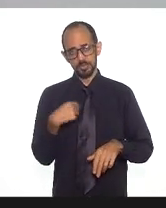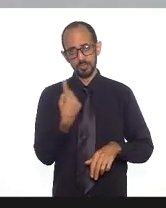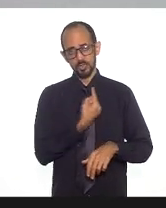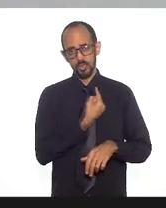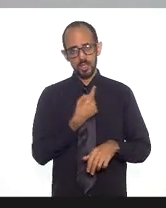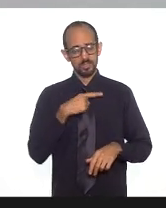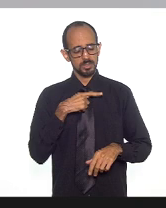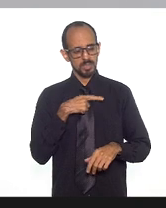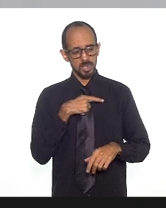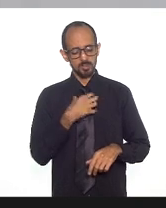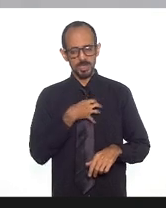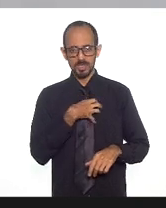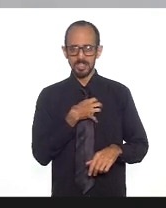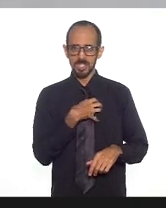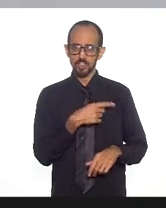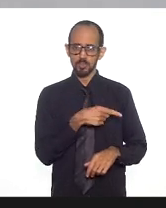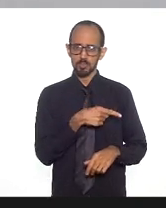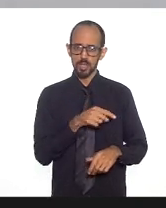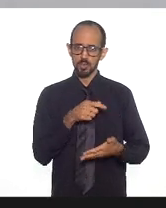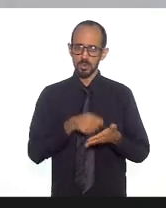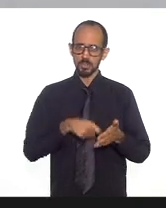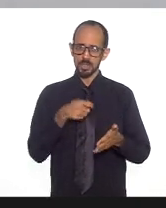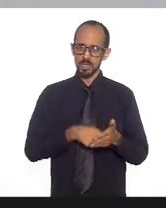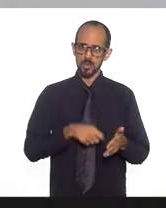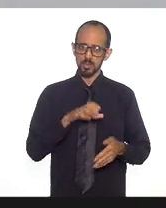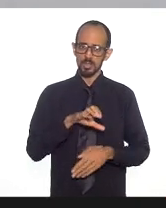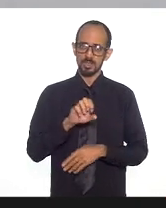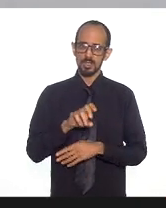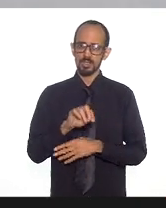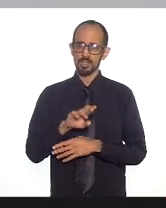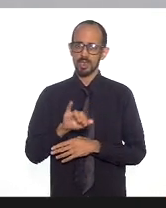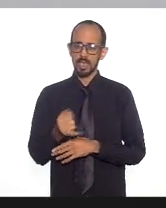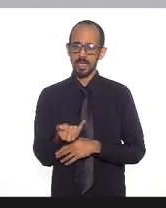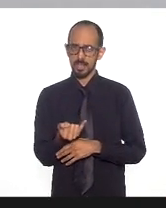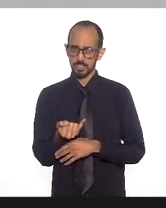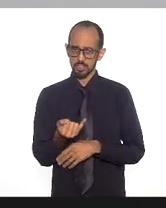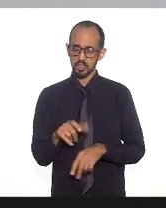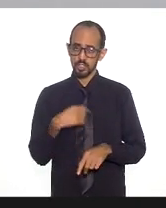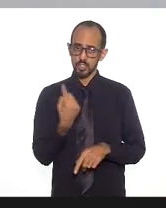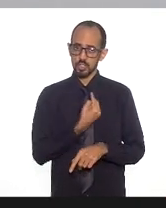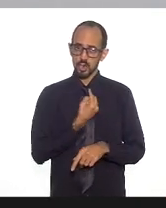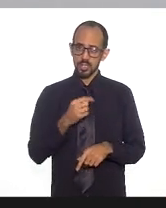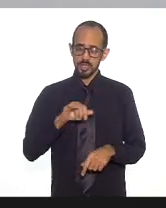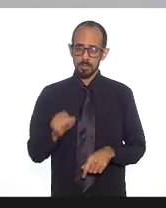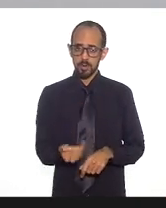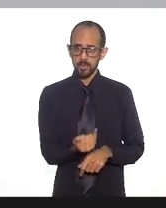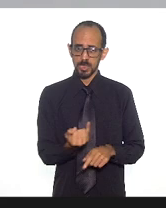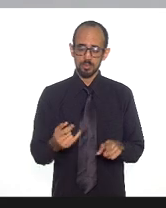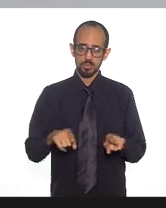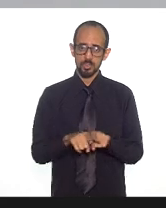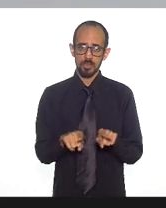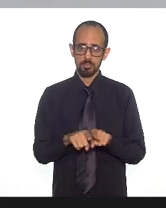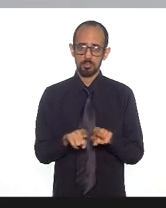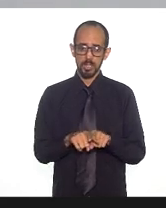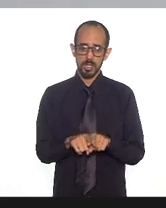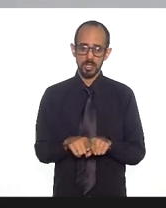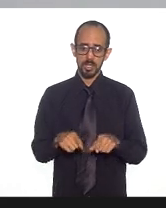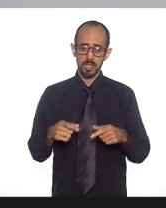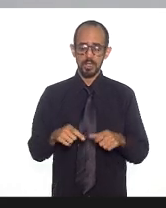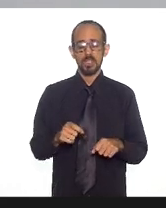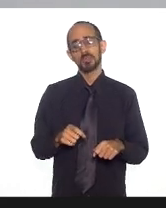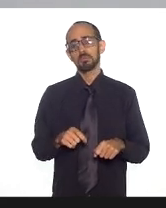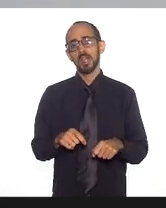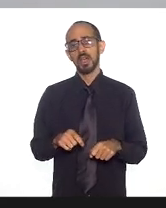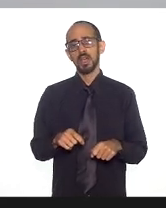com essa luta também do Sindicerj, e a gente aproveita esse espaço para fazer esse